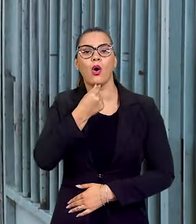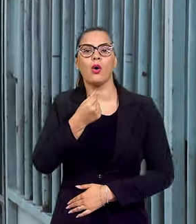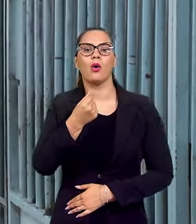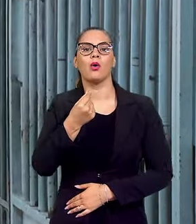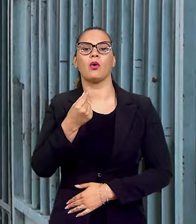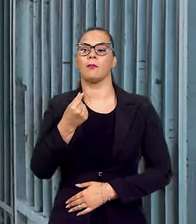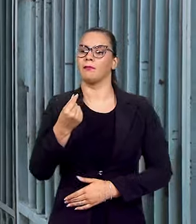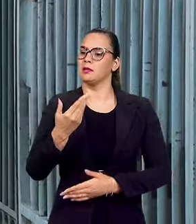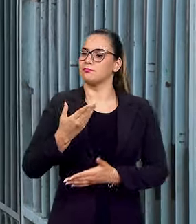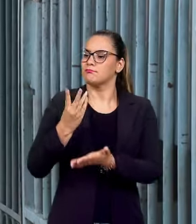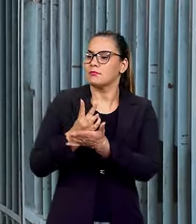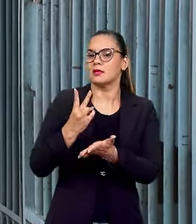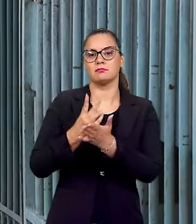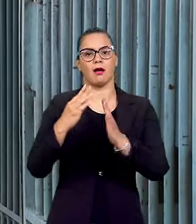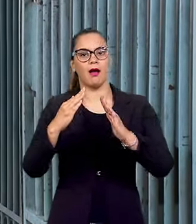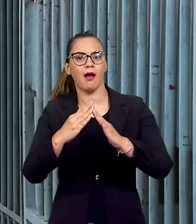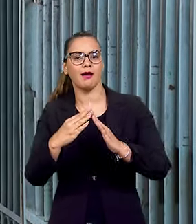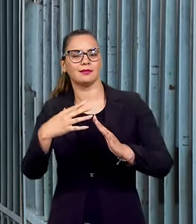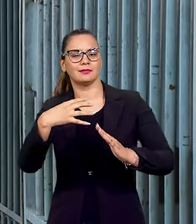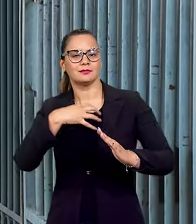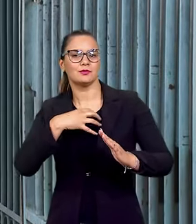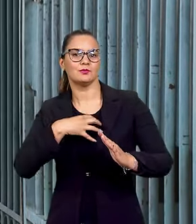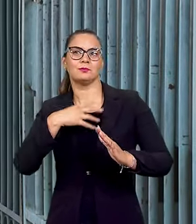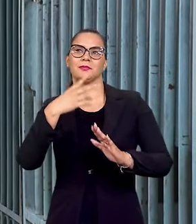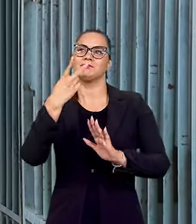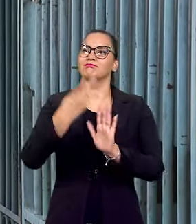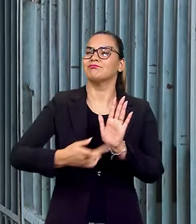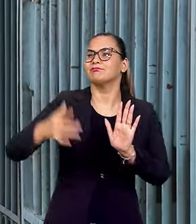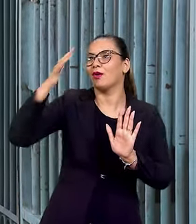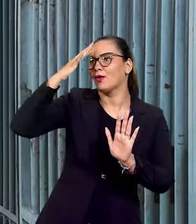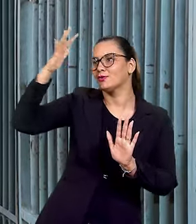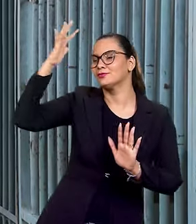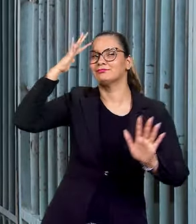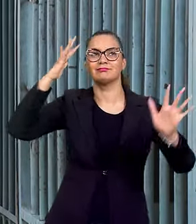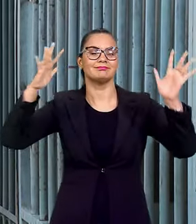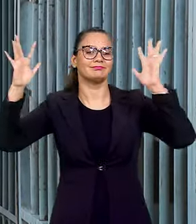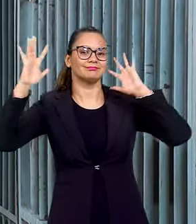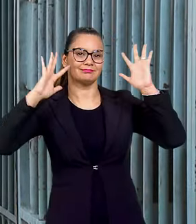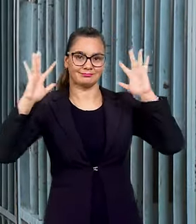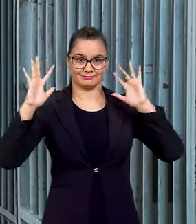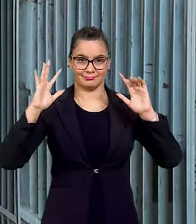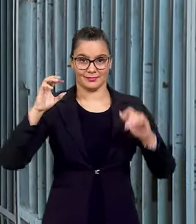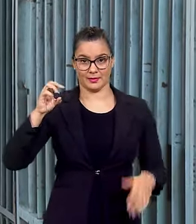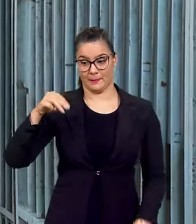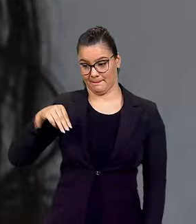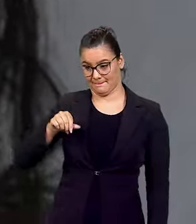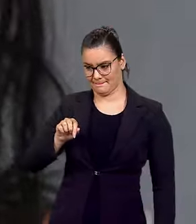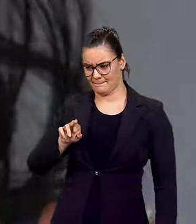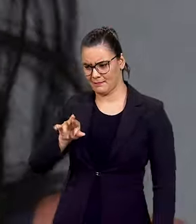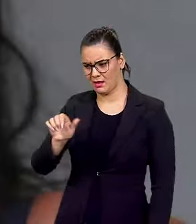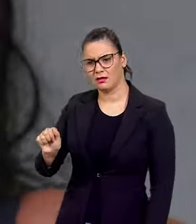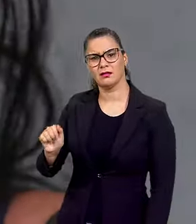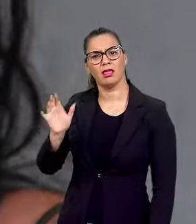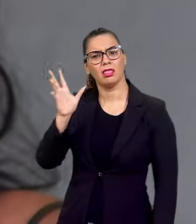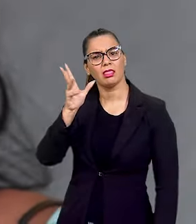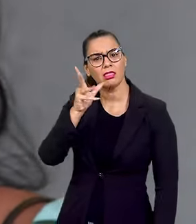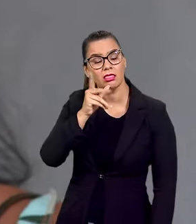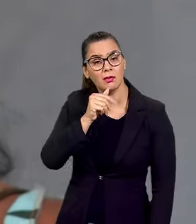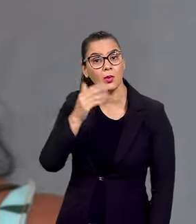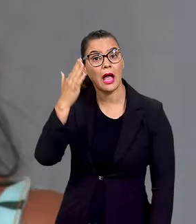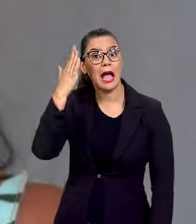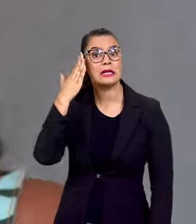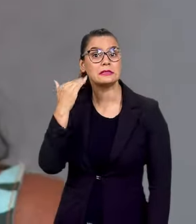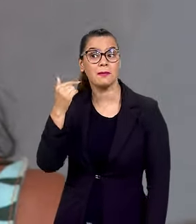dos homens com quem elas compartilhavam a casa, sentimentos, projetos e sonhos. Maria das Dores demorou